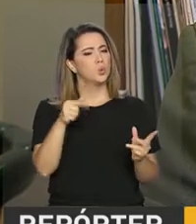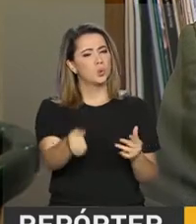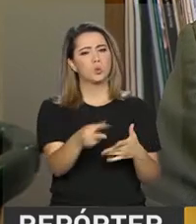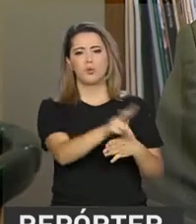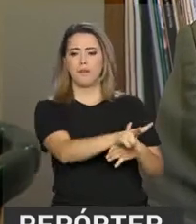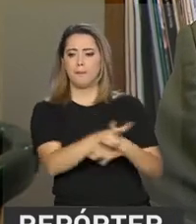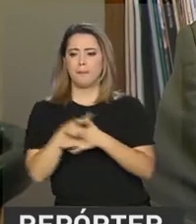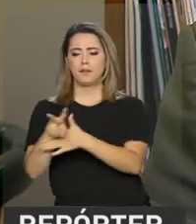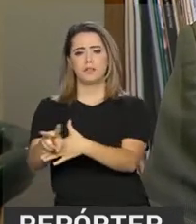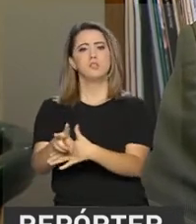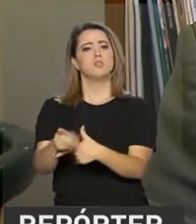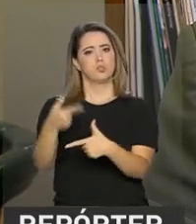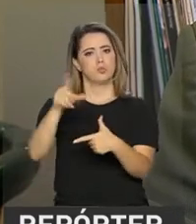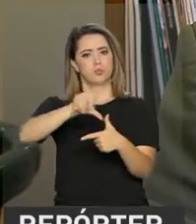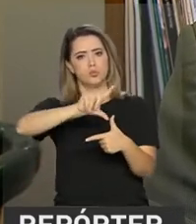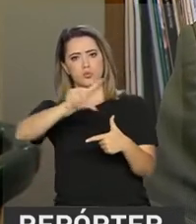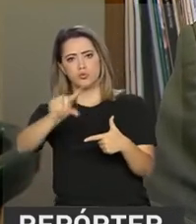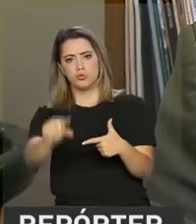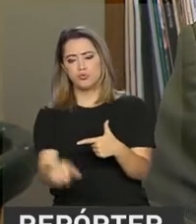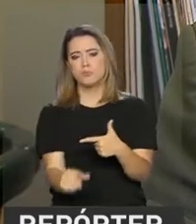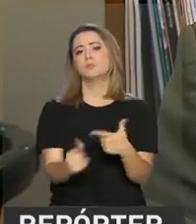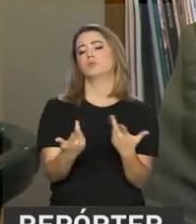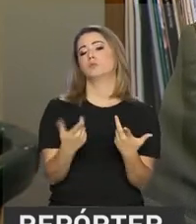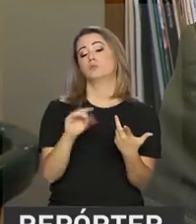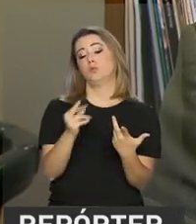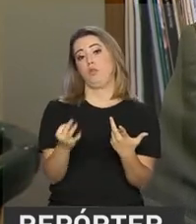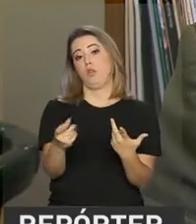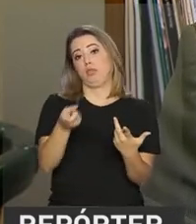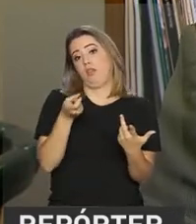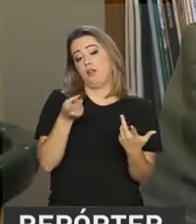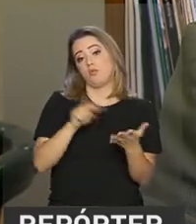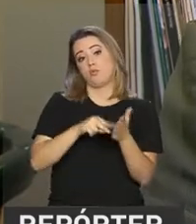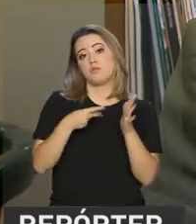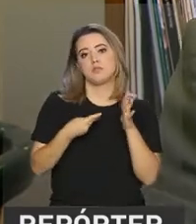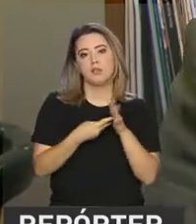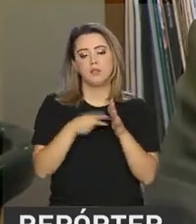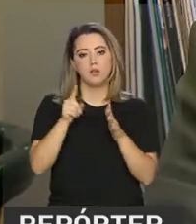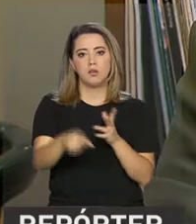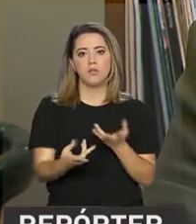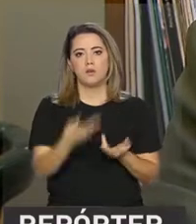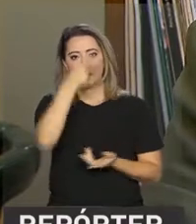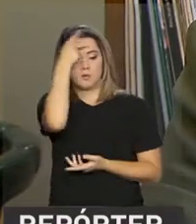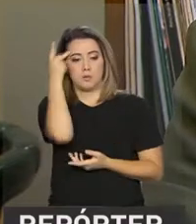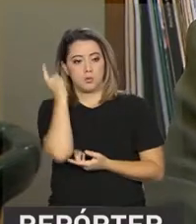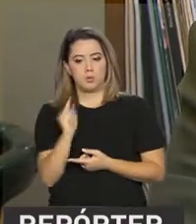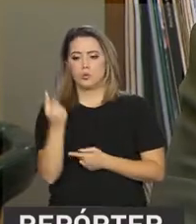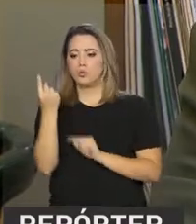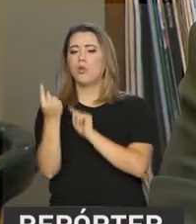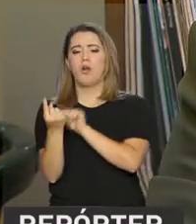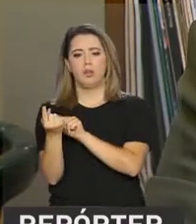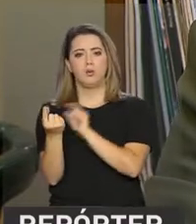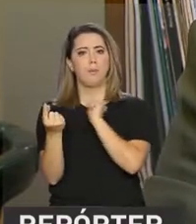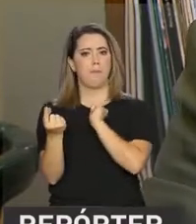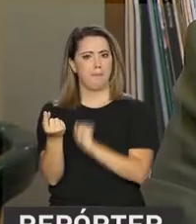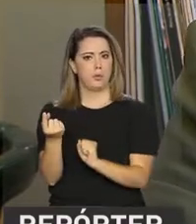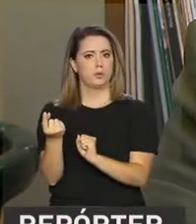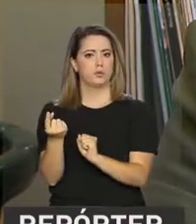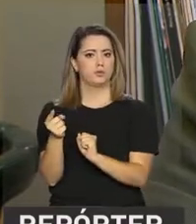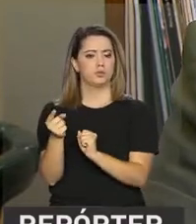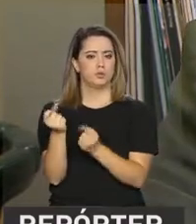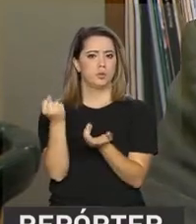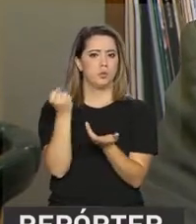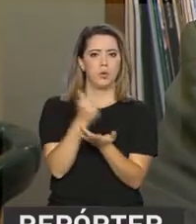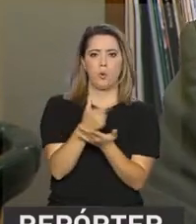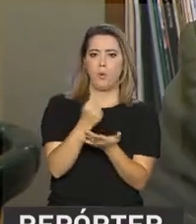tendo uma redução nas suas taxas em consequência o consumidor de um lado então vai ter a possibilidade